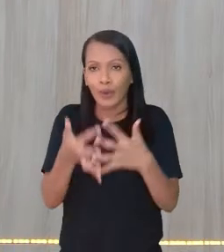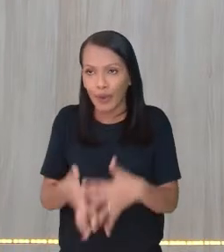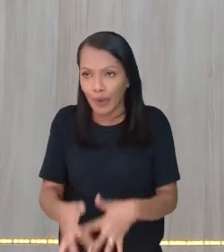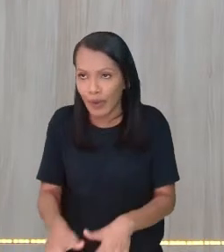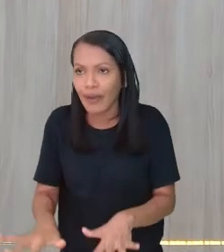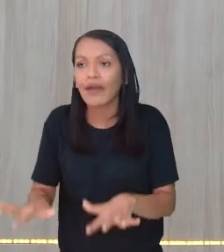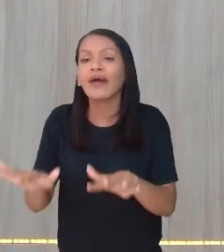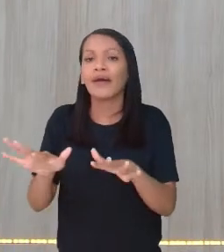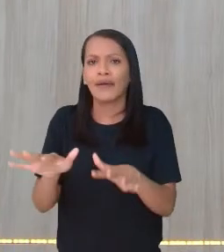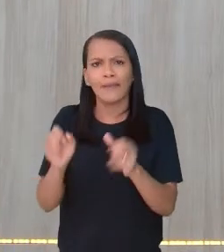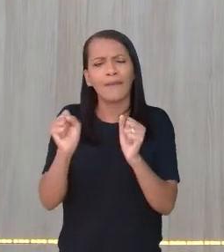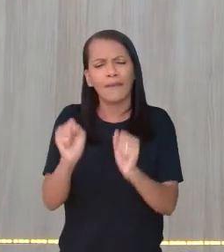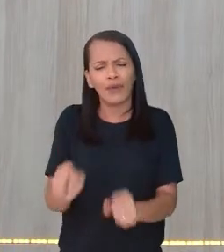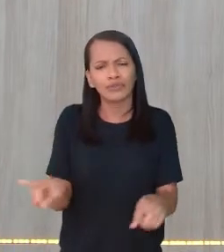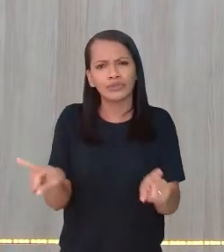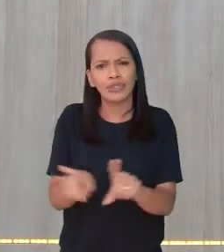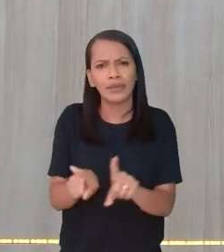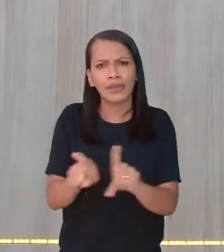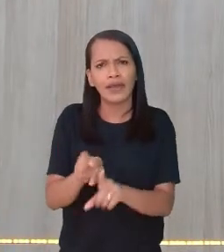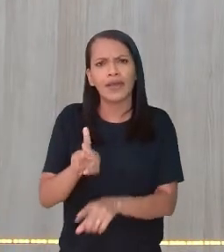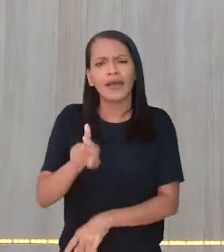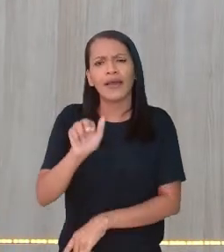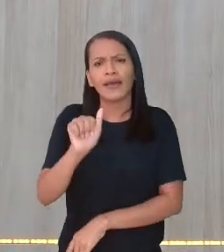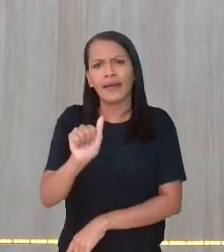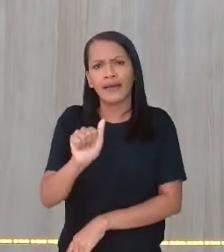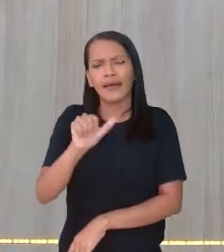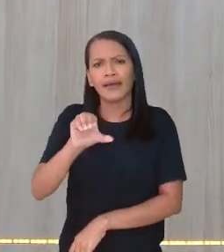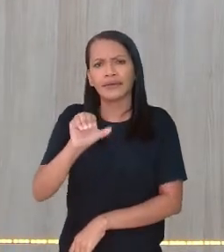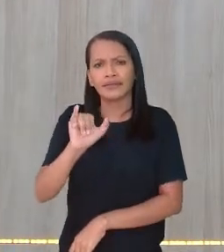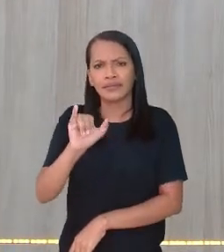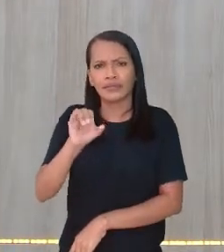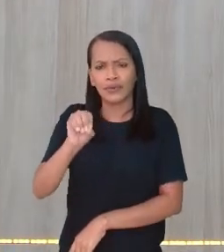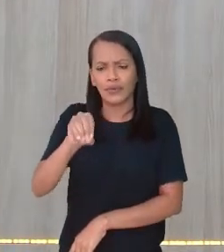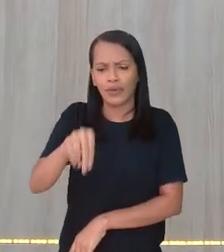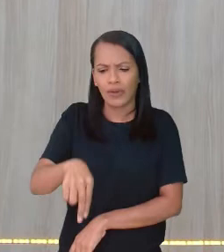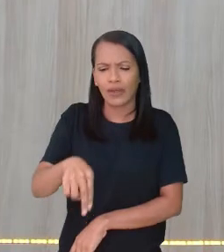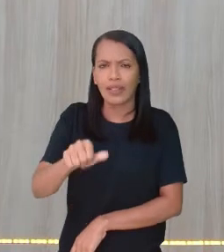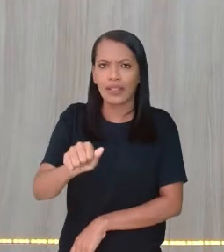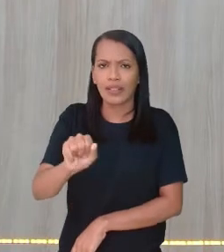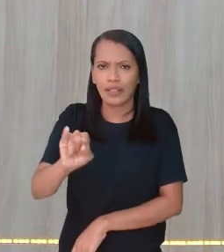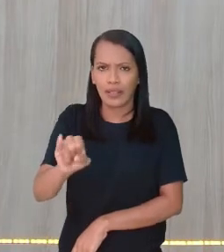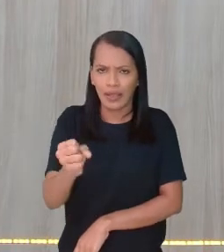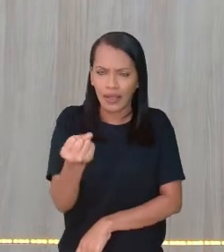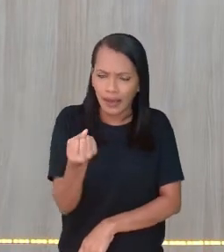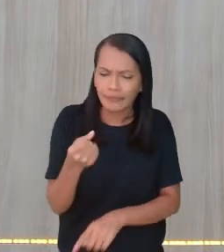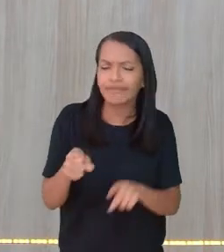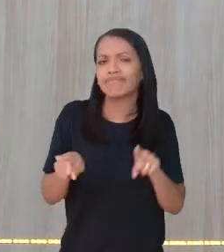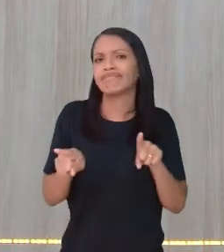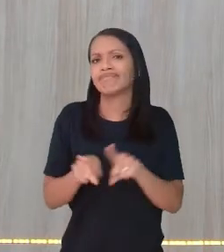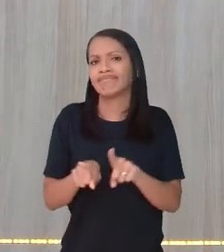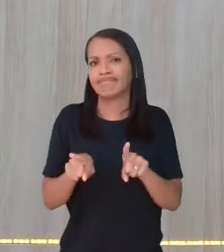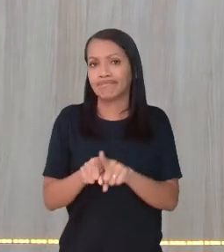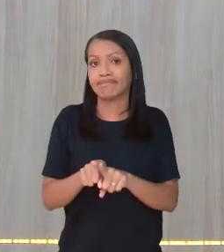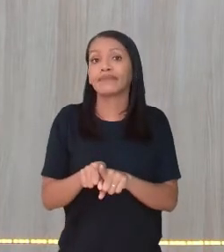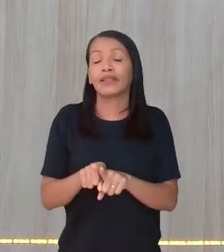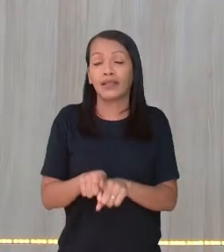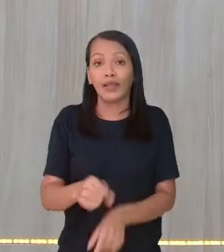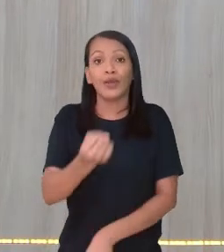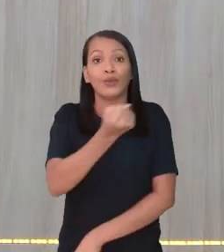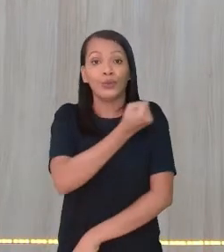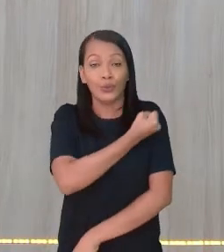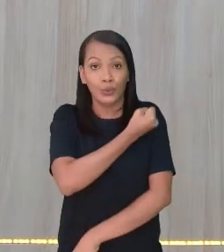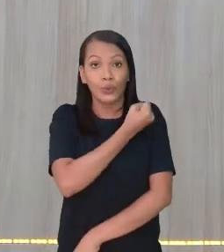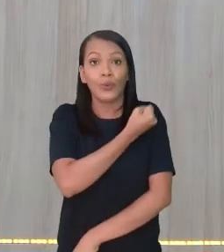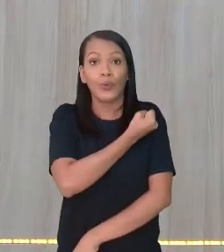porque eu posso escrever um número natural em forma de fração. A gente viu que o número aí inteiro também é um